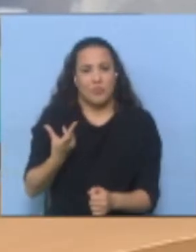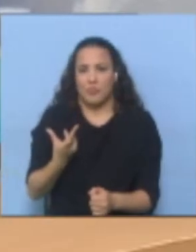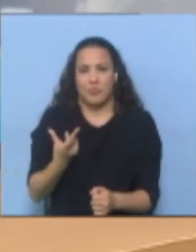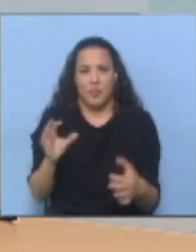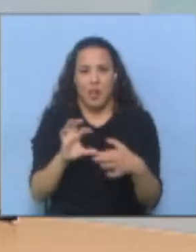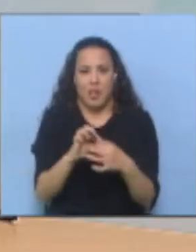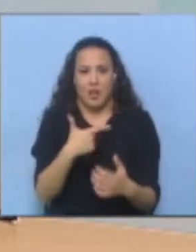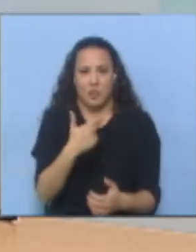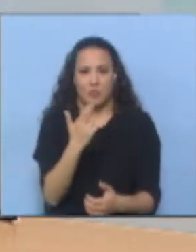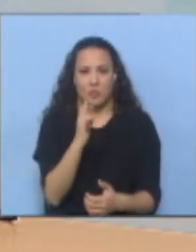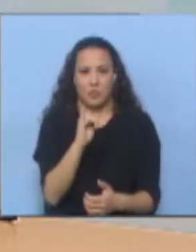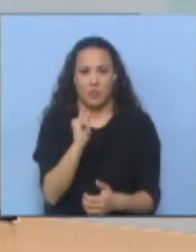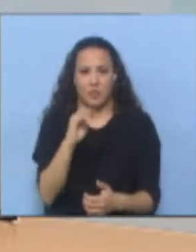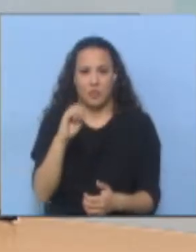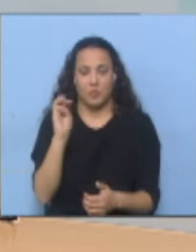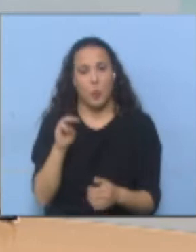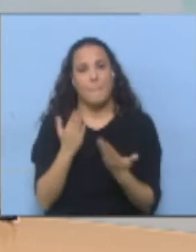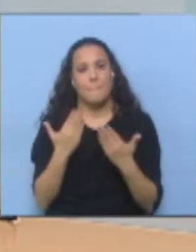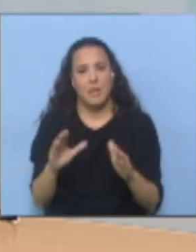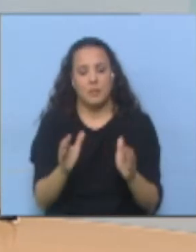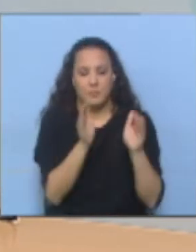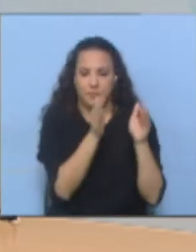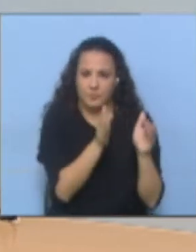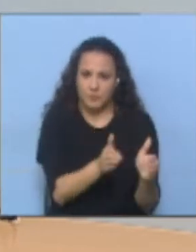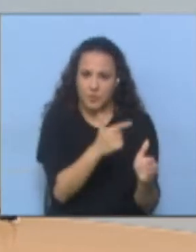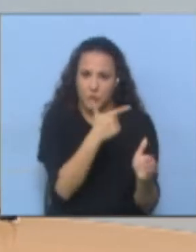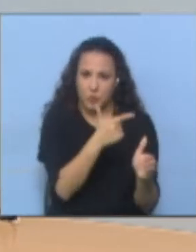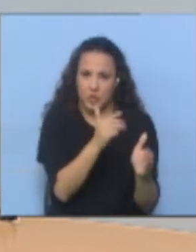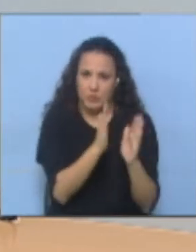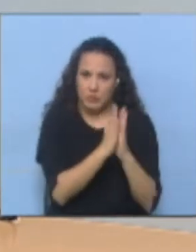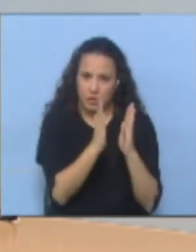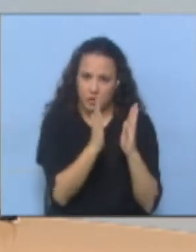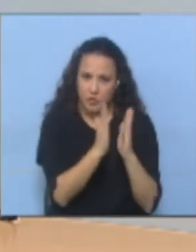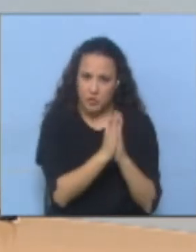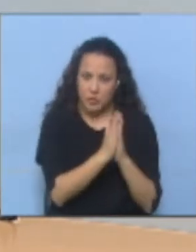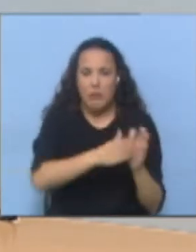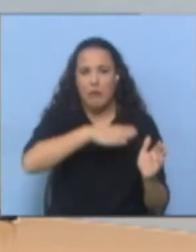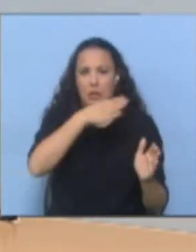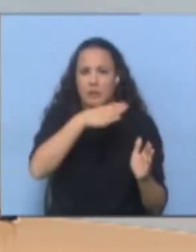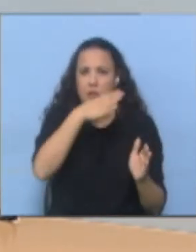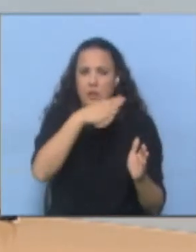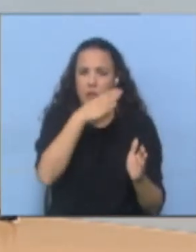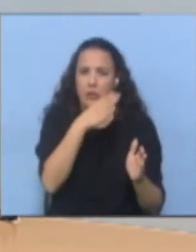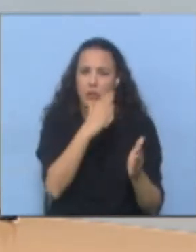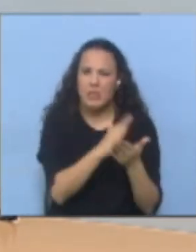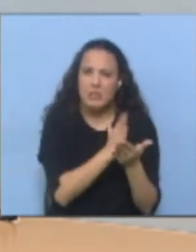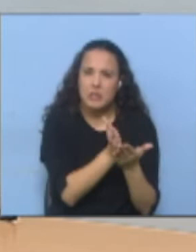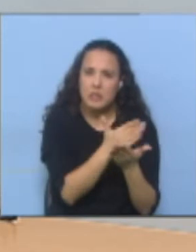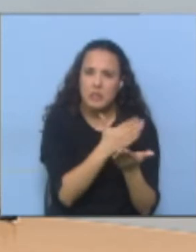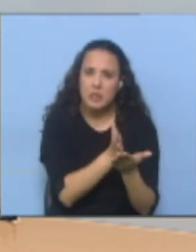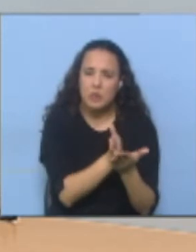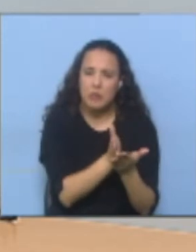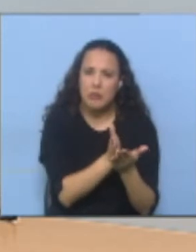falarmos especificamente no turismo religioso, estamos a falar de que setor relevante no âmbito da indústria